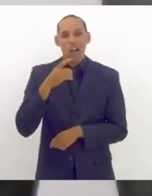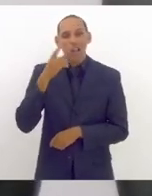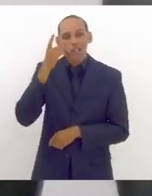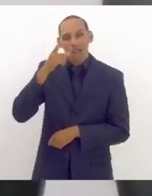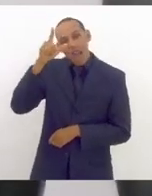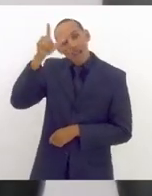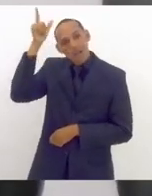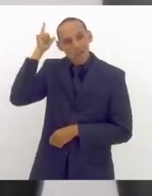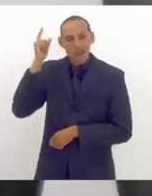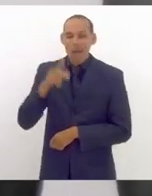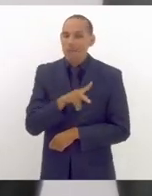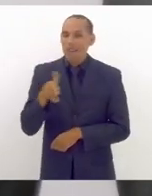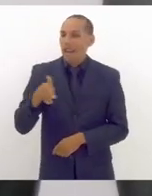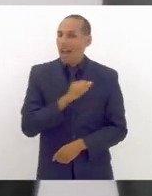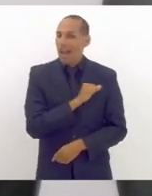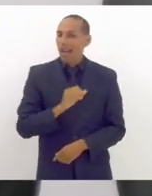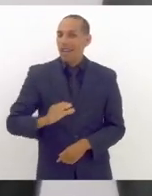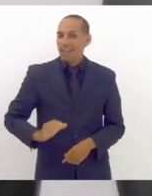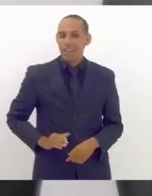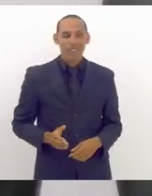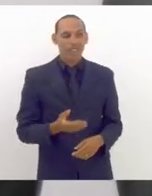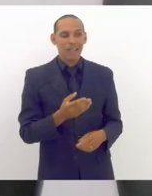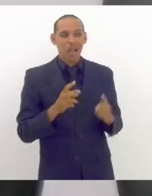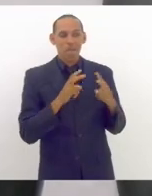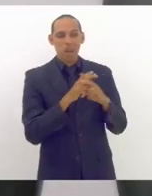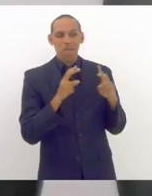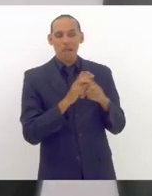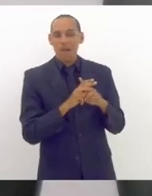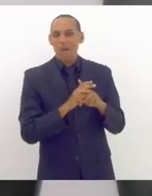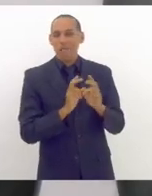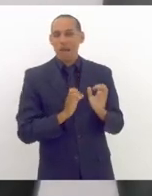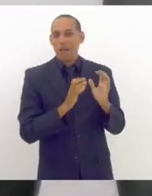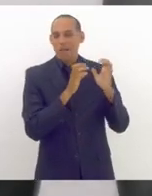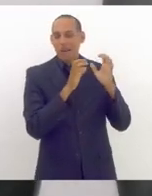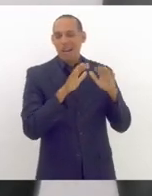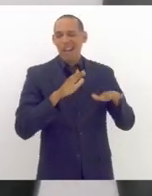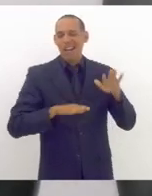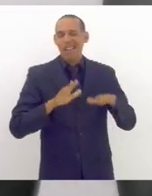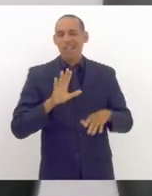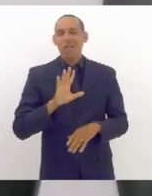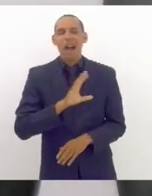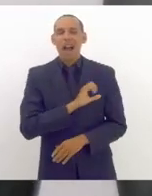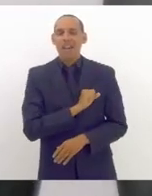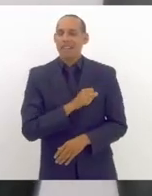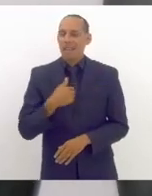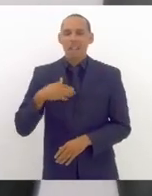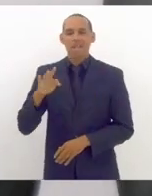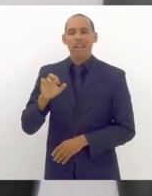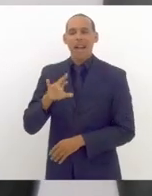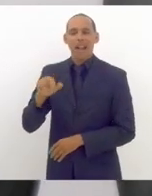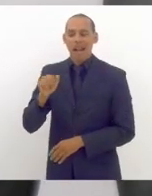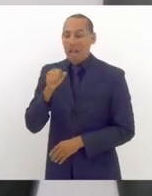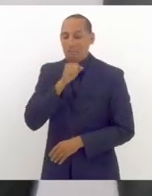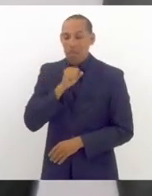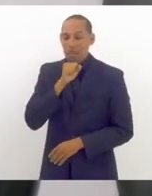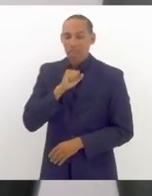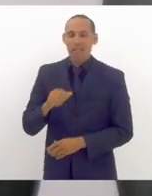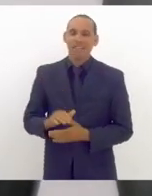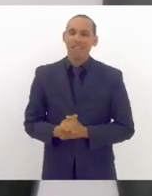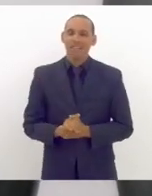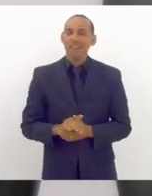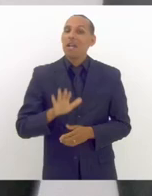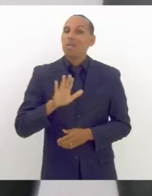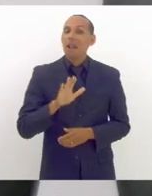Presidente André Siciliano que a gente briga de vez em quando mas a gente se ama se eu for uma Ferrari muito velha mas